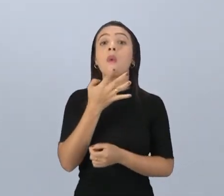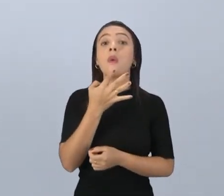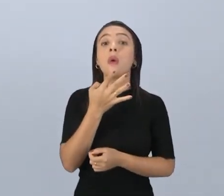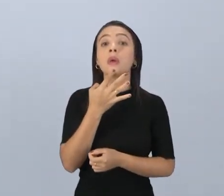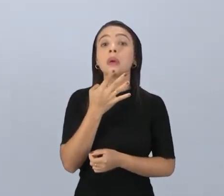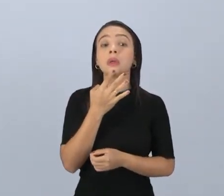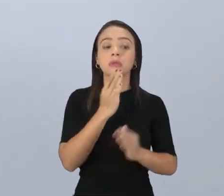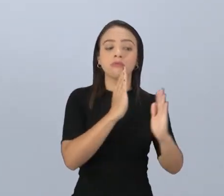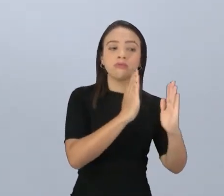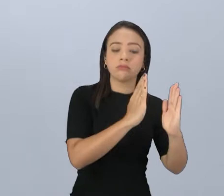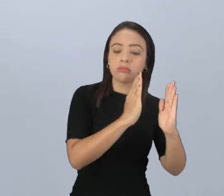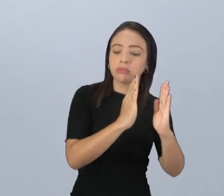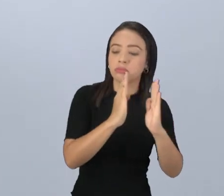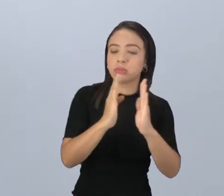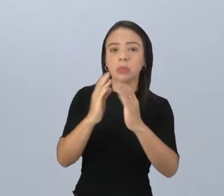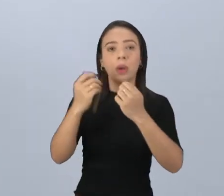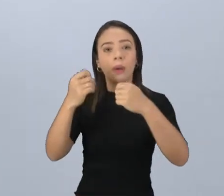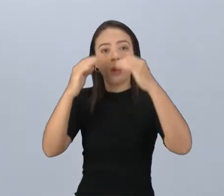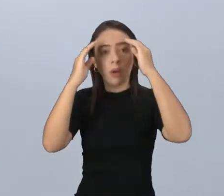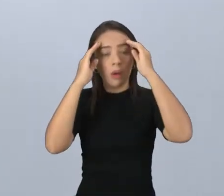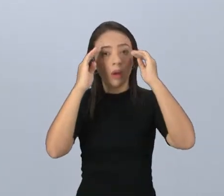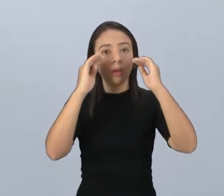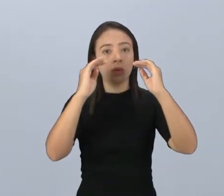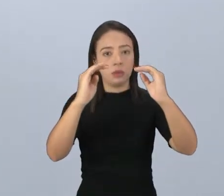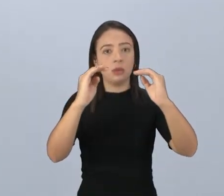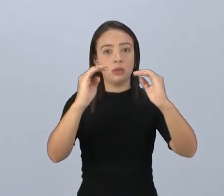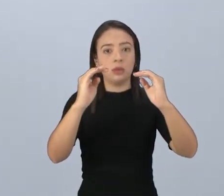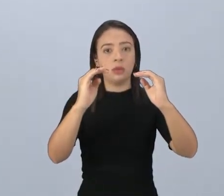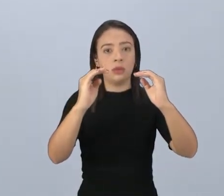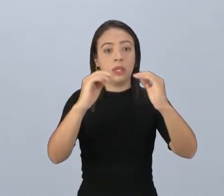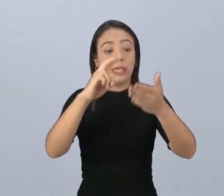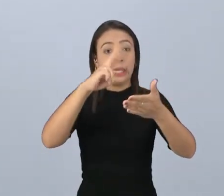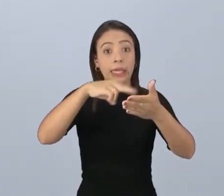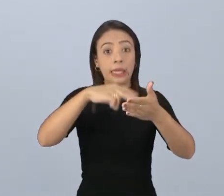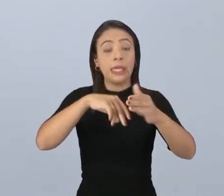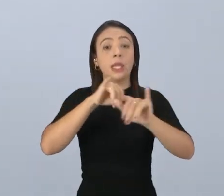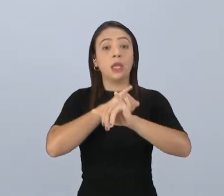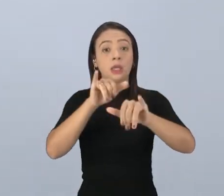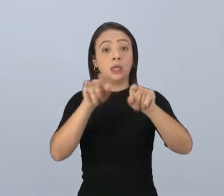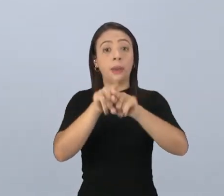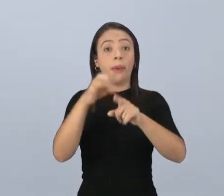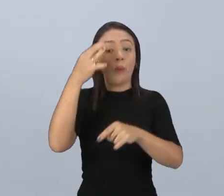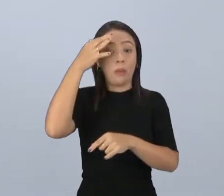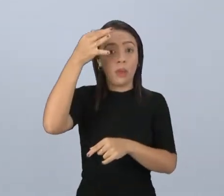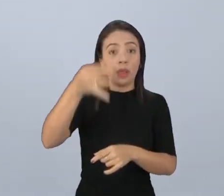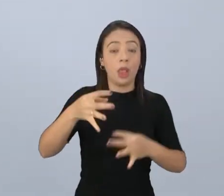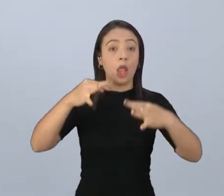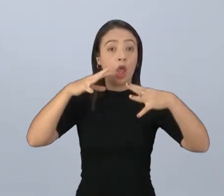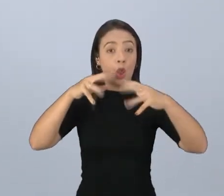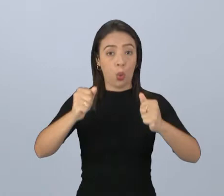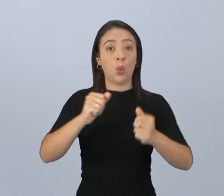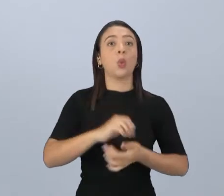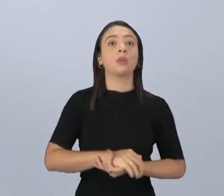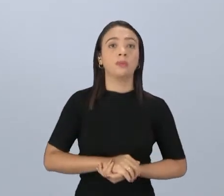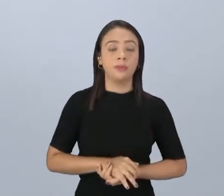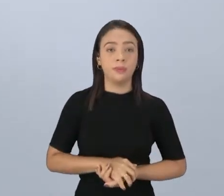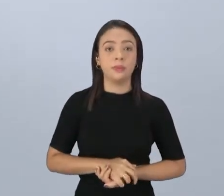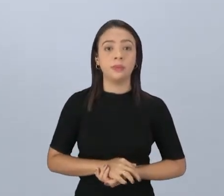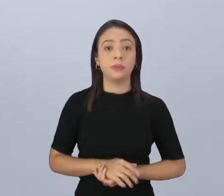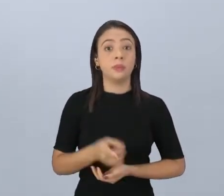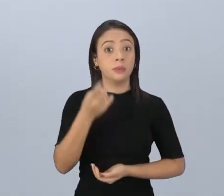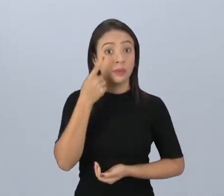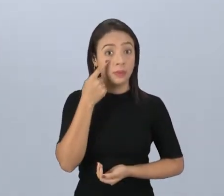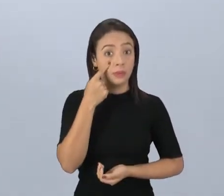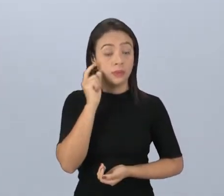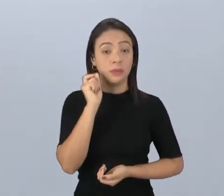que você deve seguir para que você possa ler uma notícia e entendê-la por completo. Agora, você vai